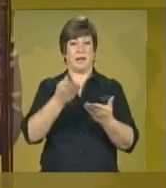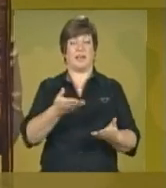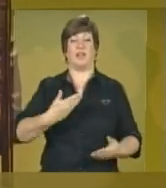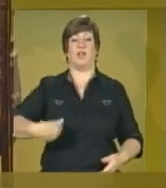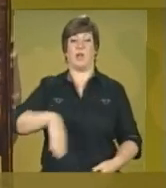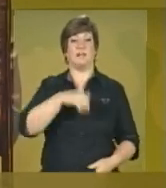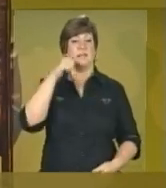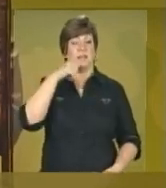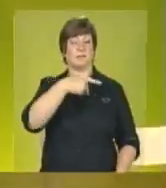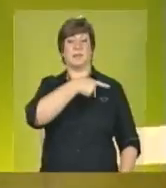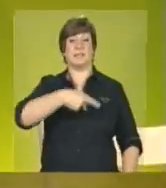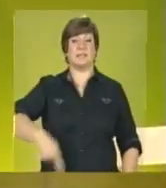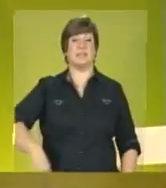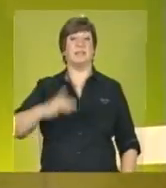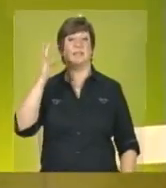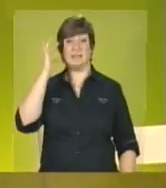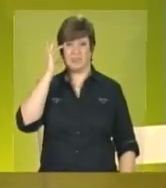Dilma,